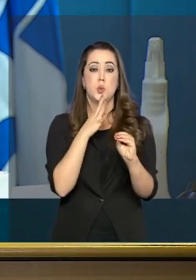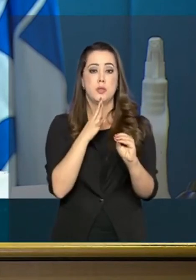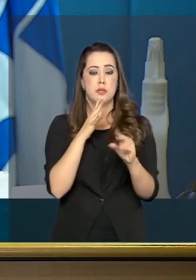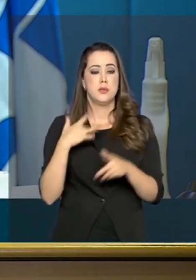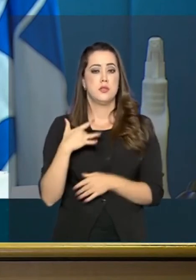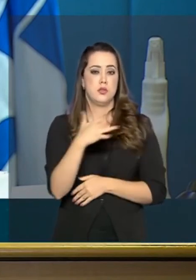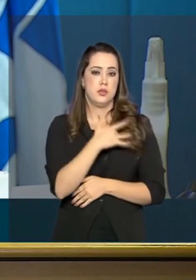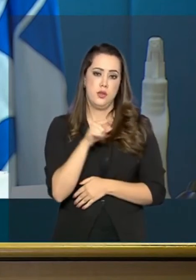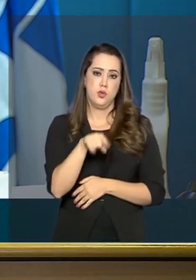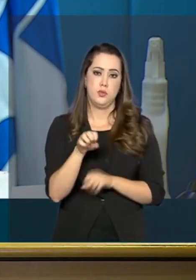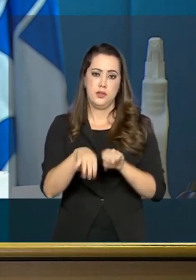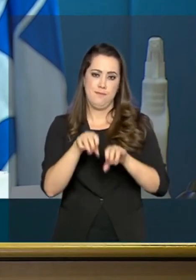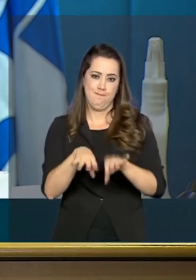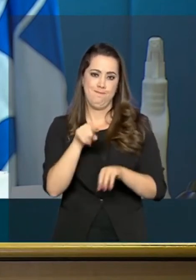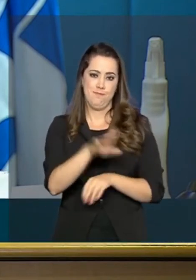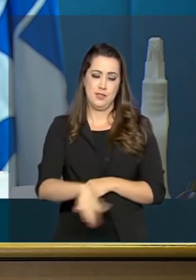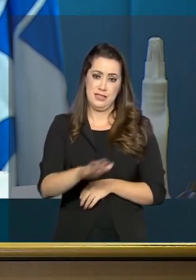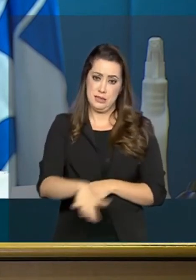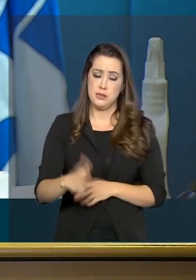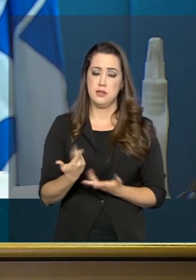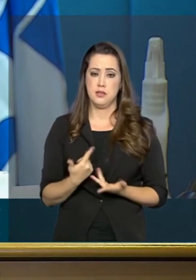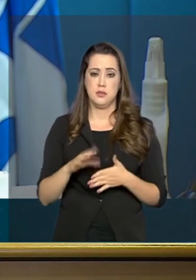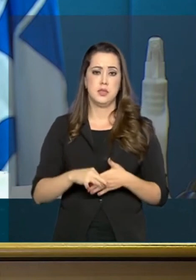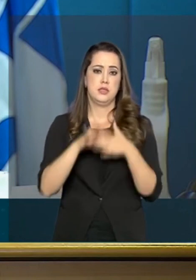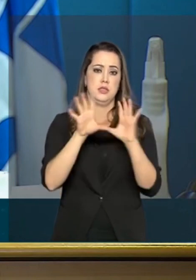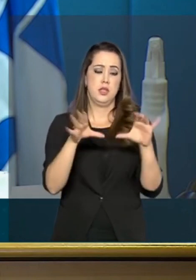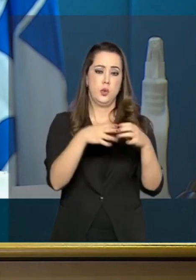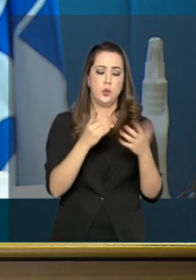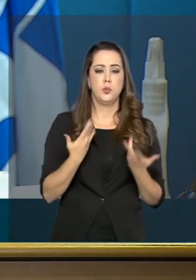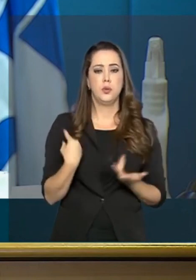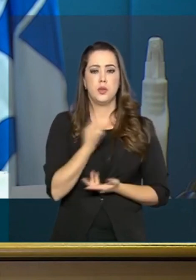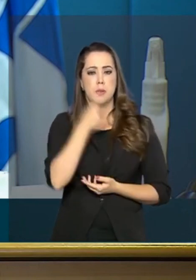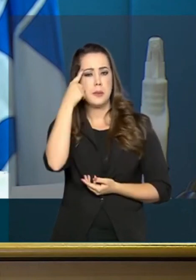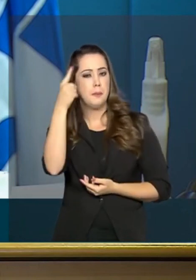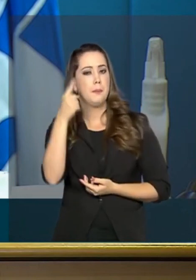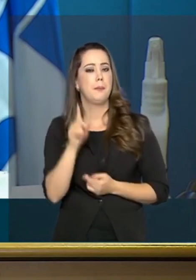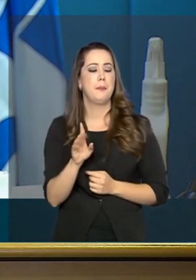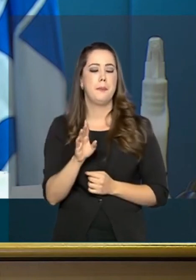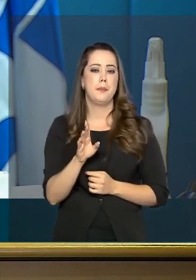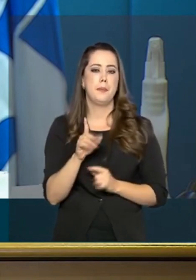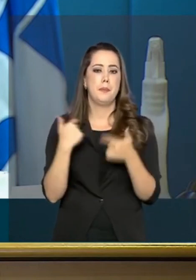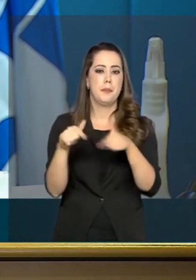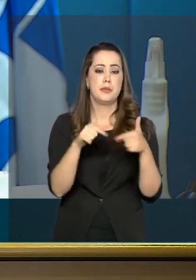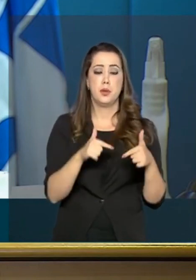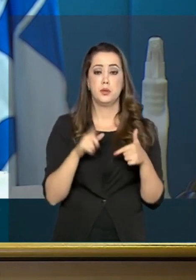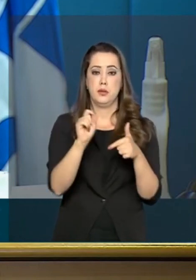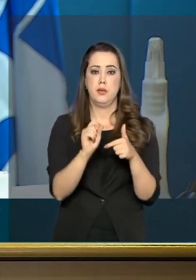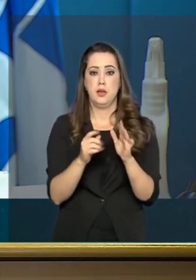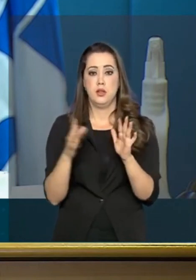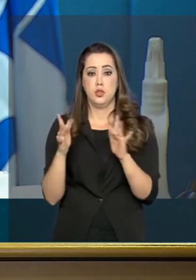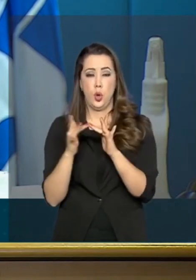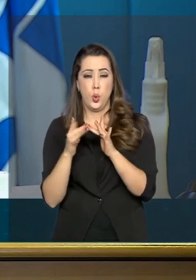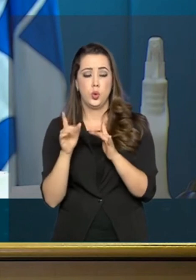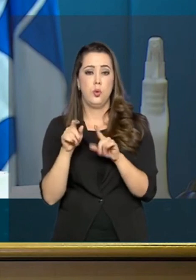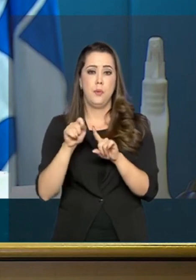para quem forma essas crianças, para quem lidera grupos. E a nossa primeira ação, coincidindo com o mês de setembro, onde o